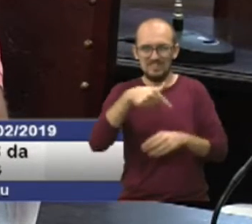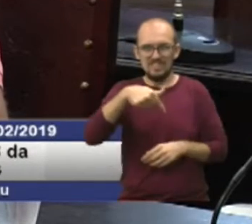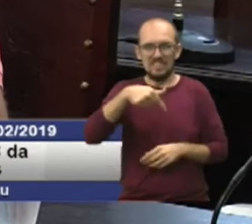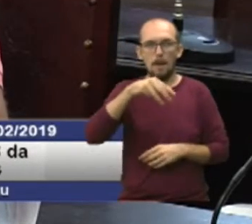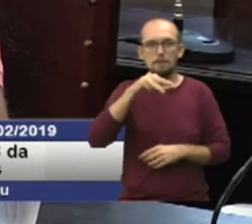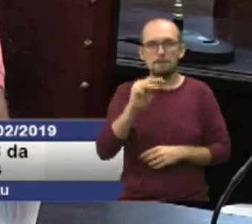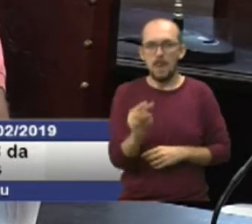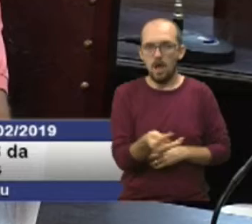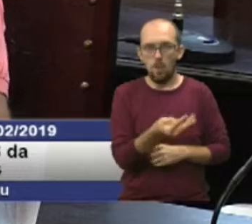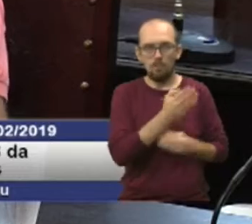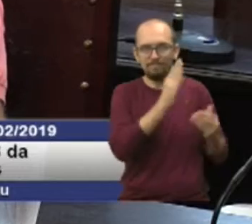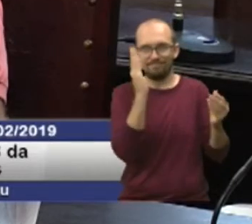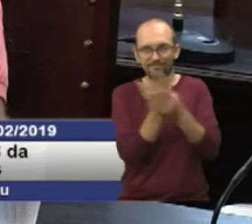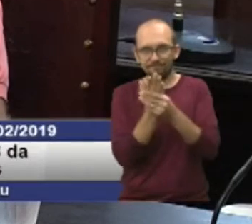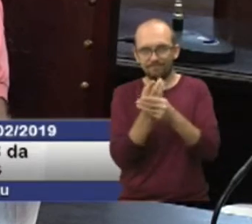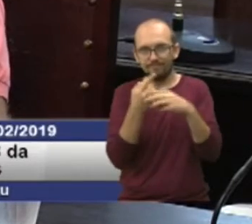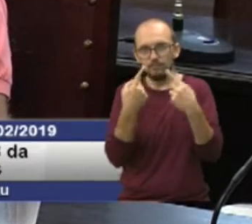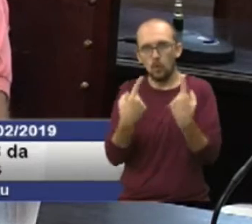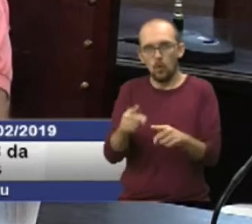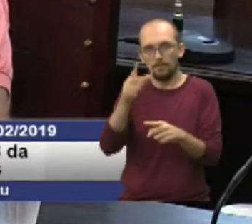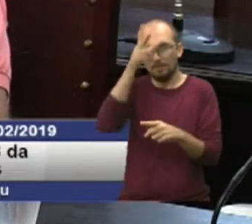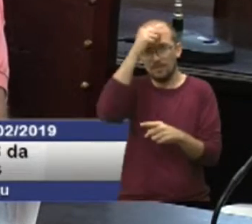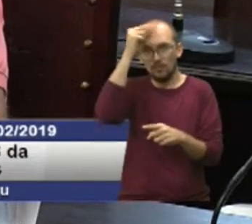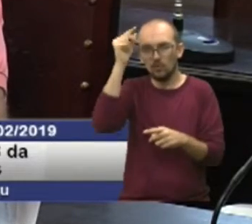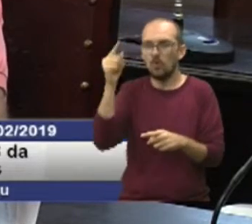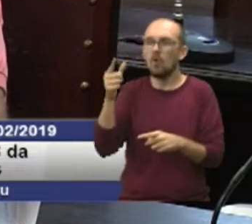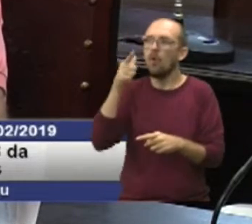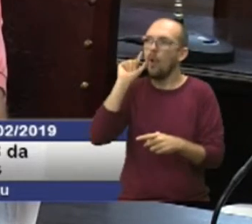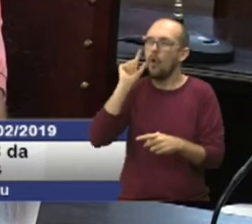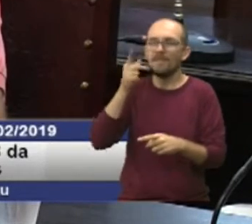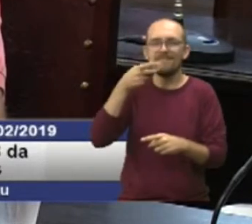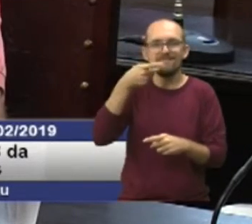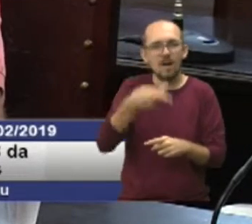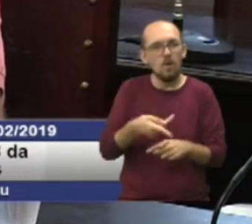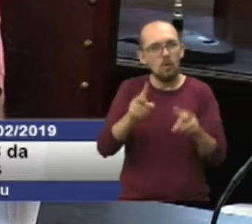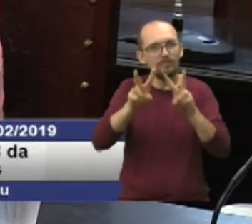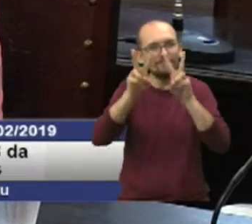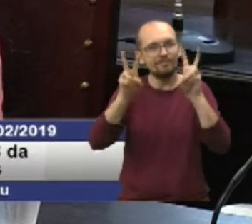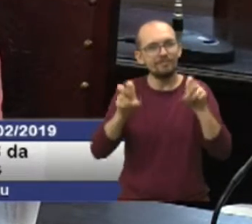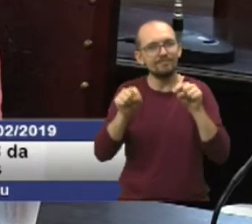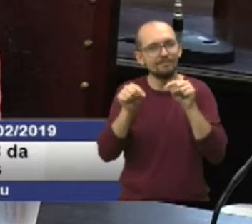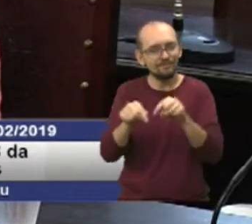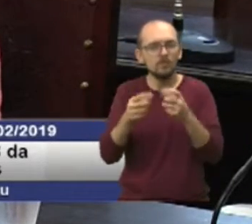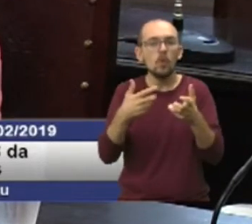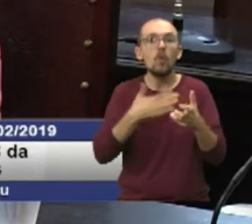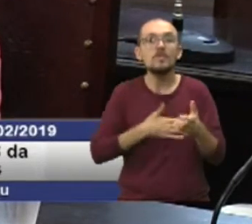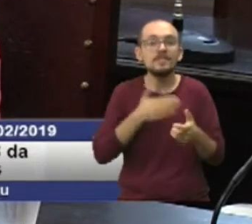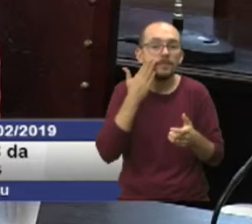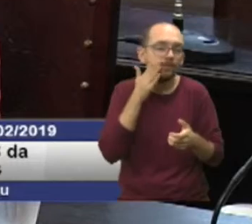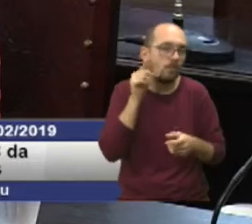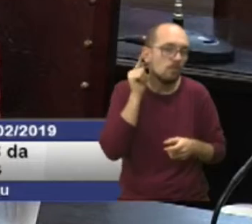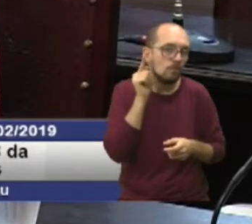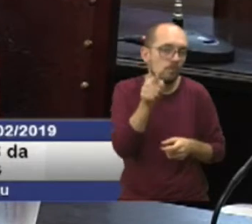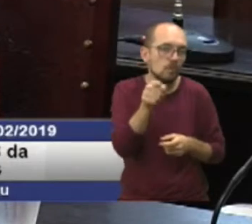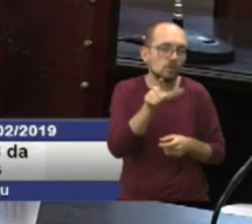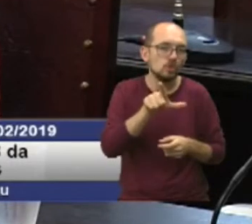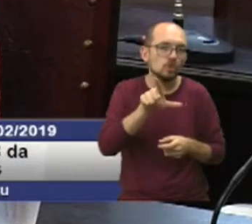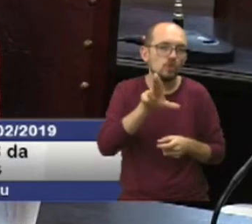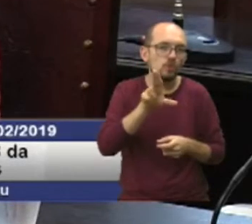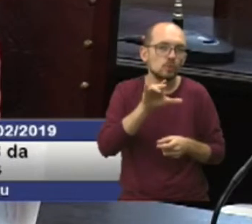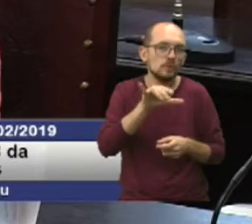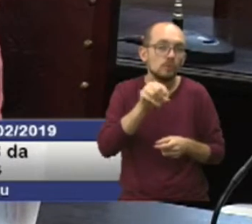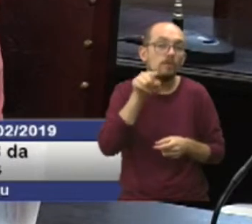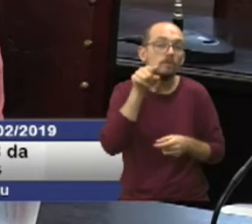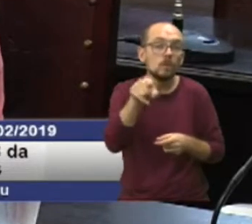prefeitura, se fala uma coisa, ontem na Câmara se comentou isso também, tá? Gostaria de saber de você, tá? Qual é